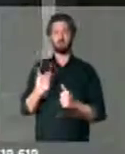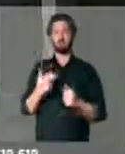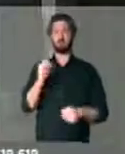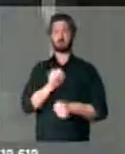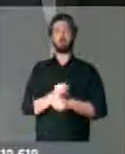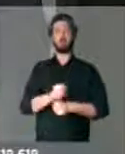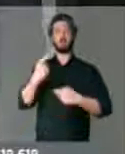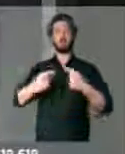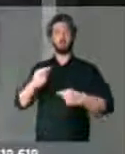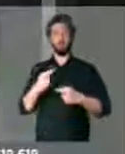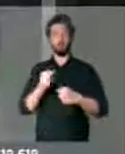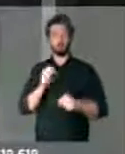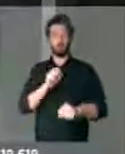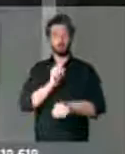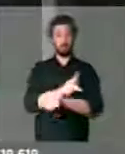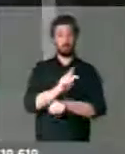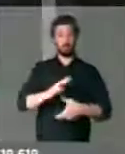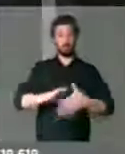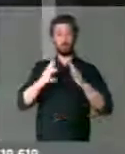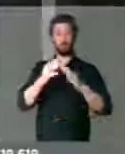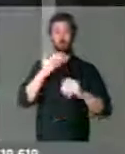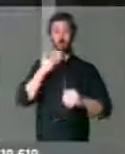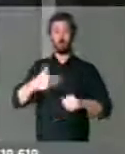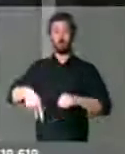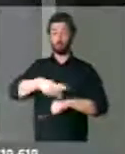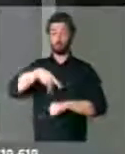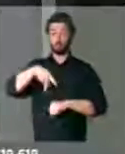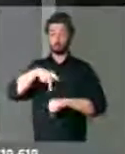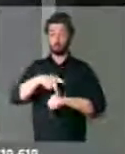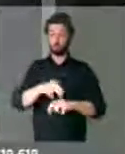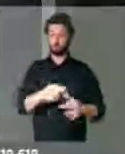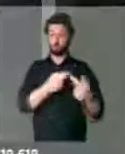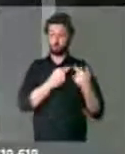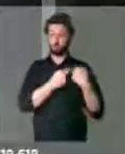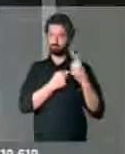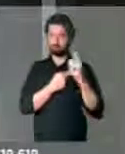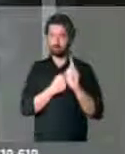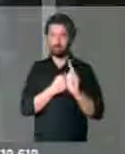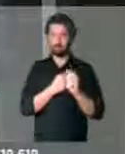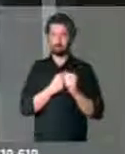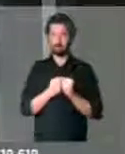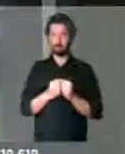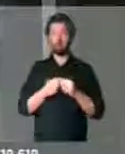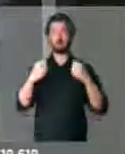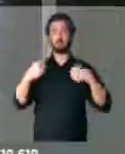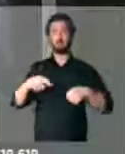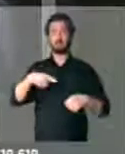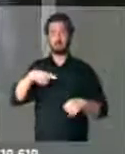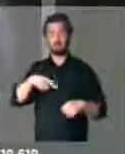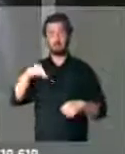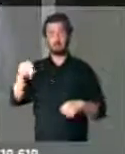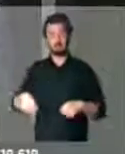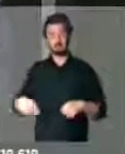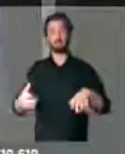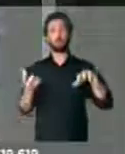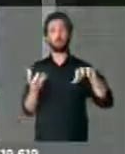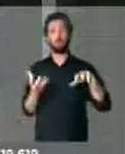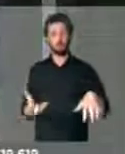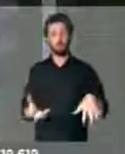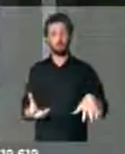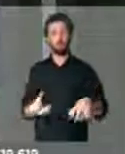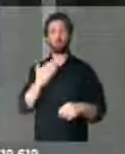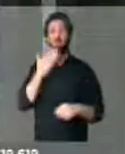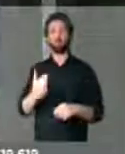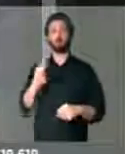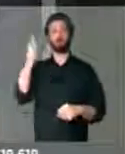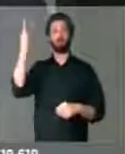reforma da Previdência de forma republicana e com a responsabilidade que tem que se ter o parlamento brasileiro com o